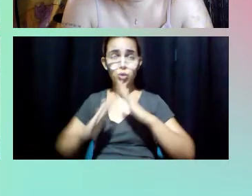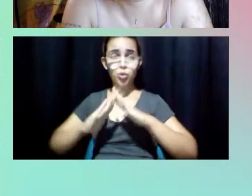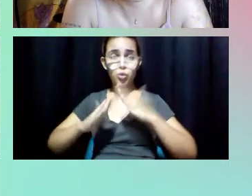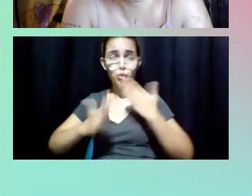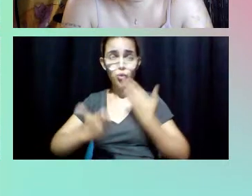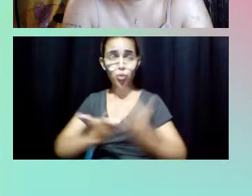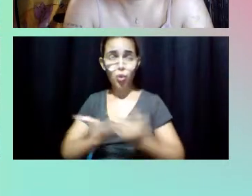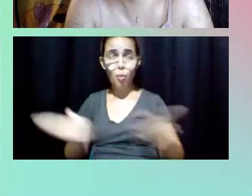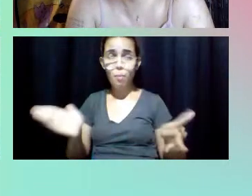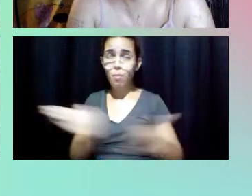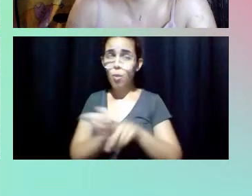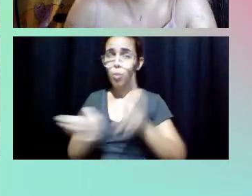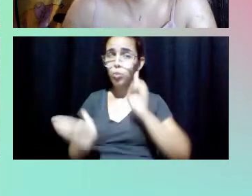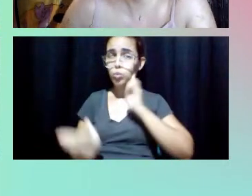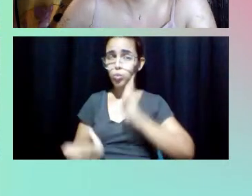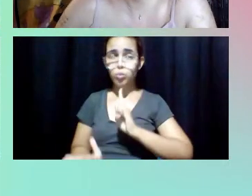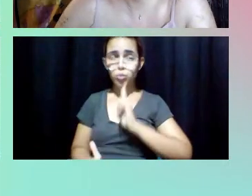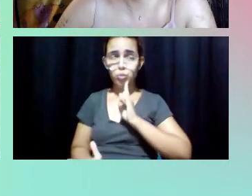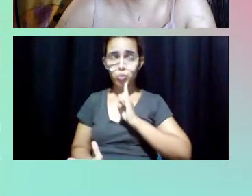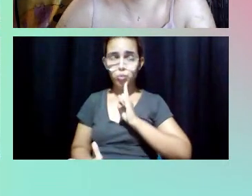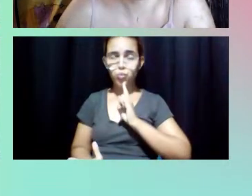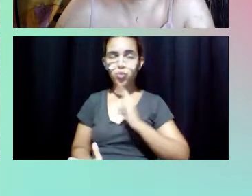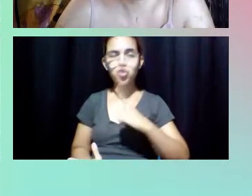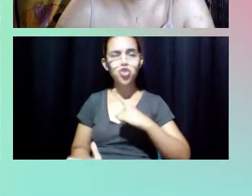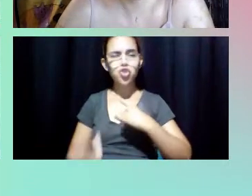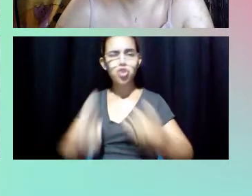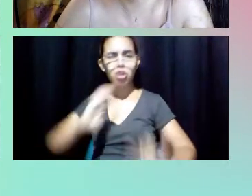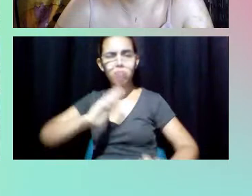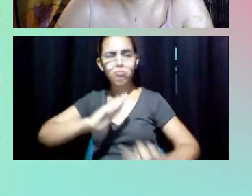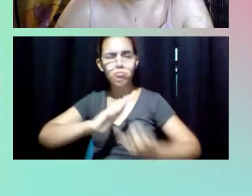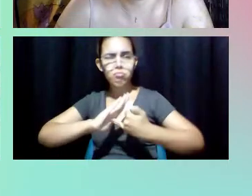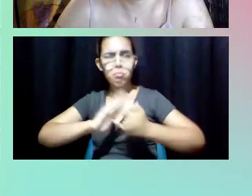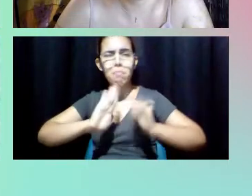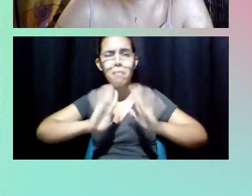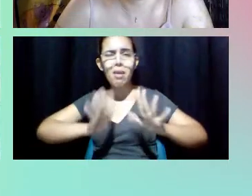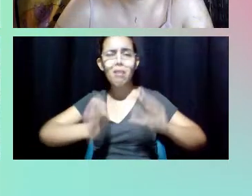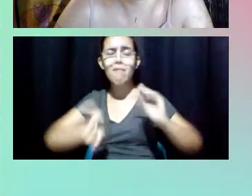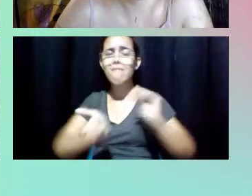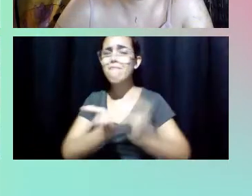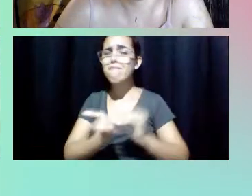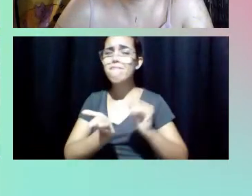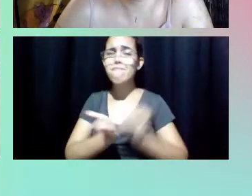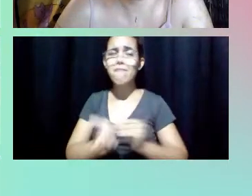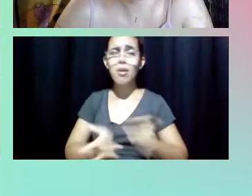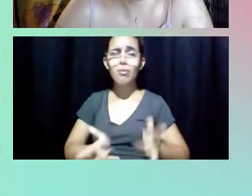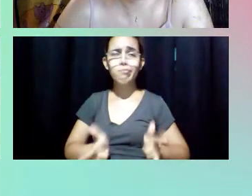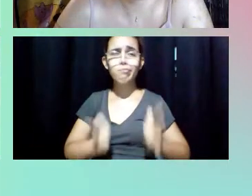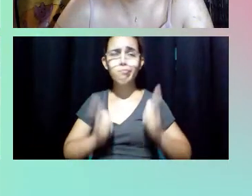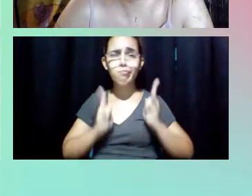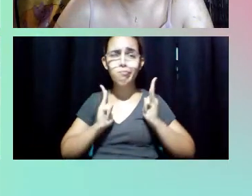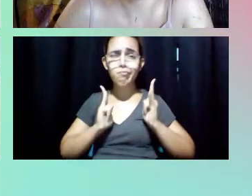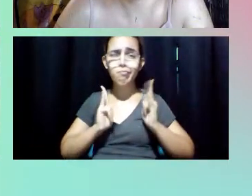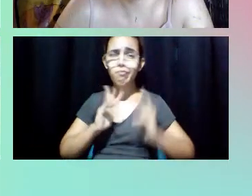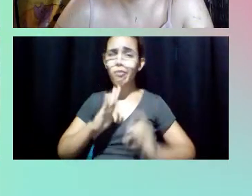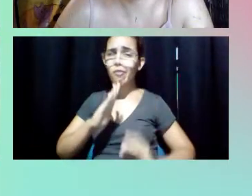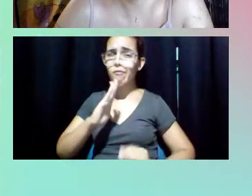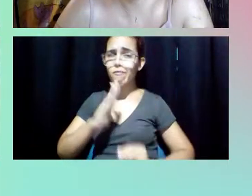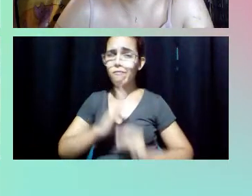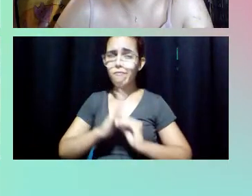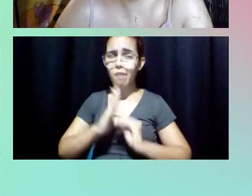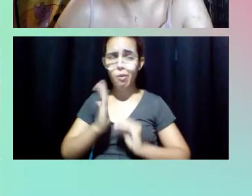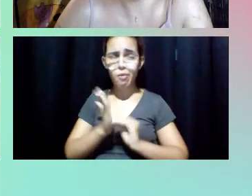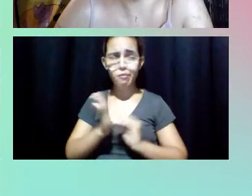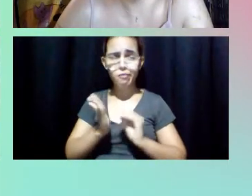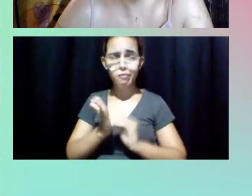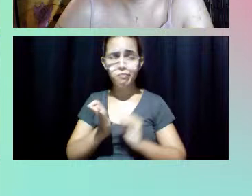não tinha... Não tinha prédio, não tinha nada, né? A gente não. E aquela coisa, e eu recebi